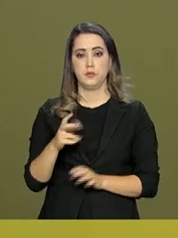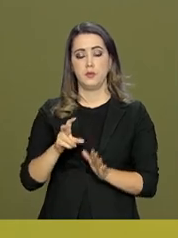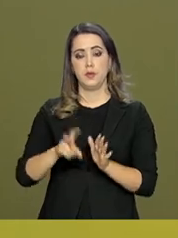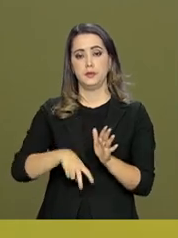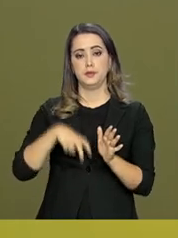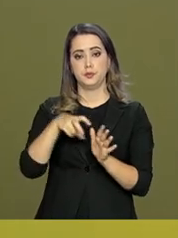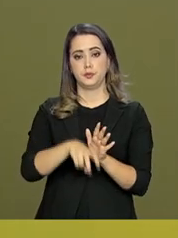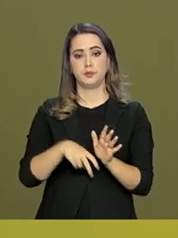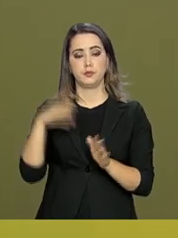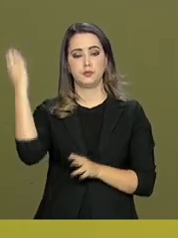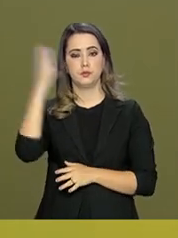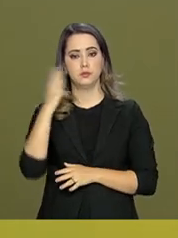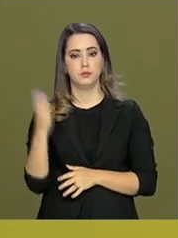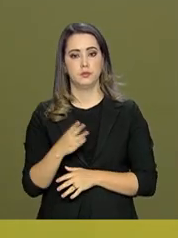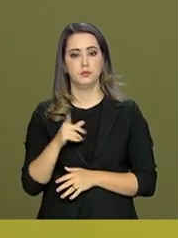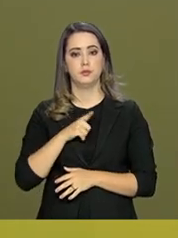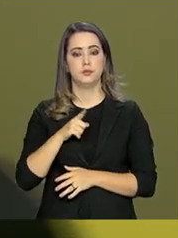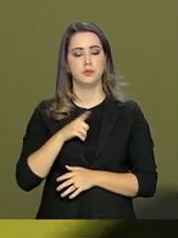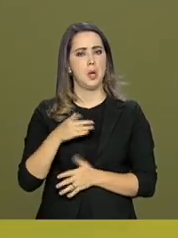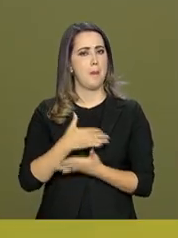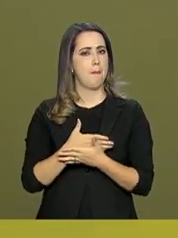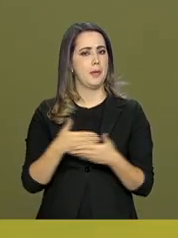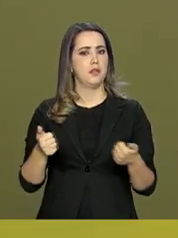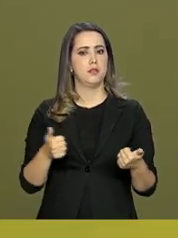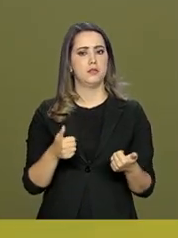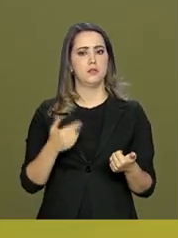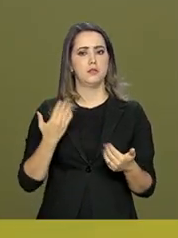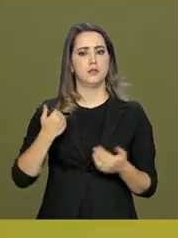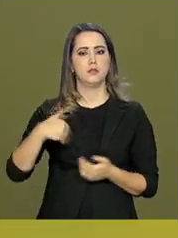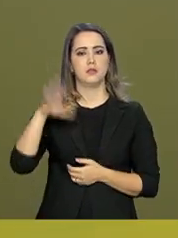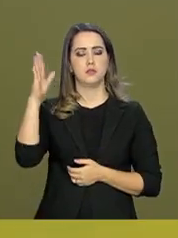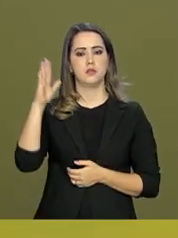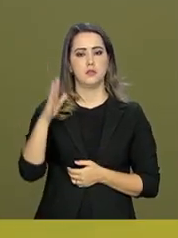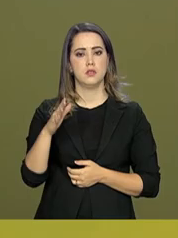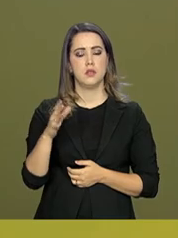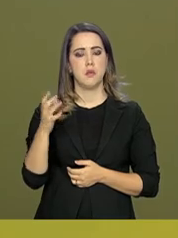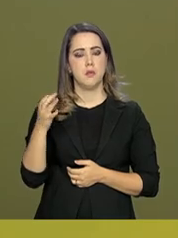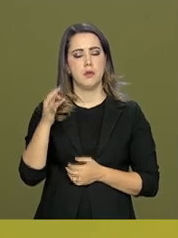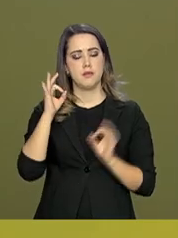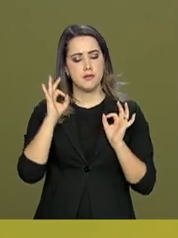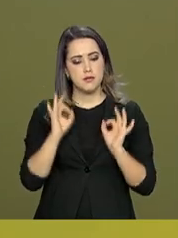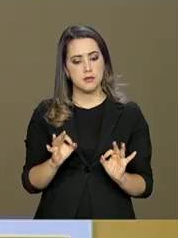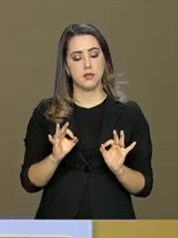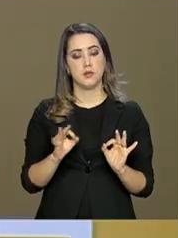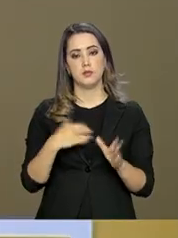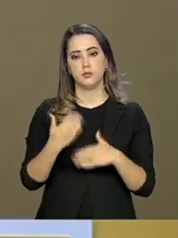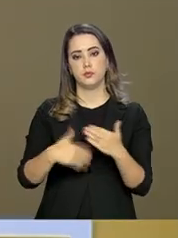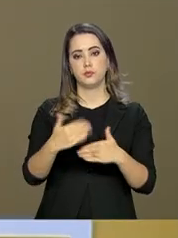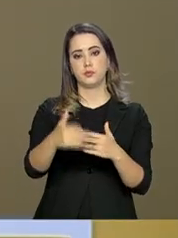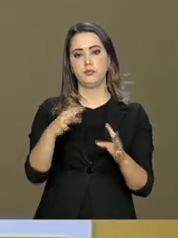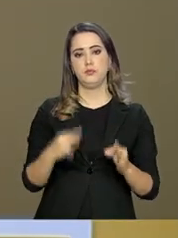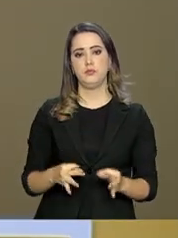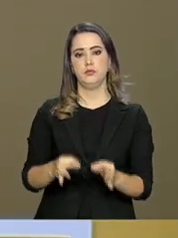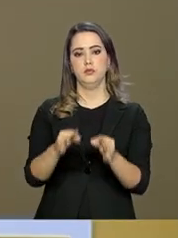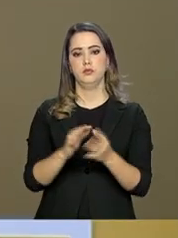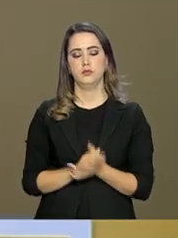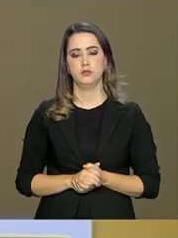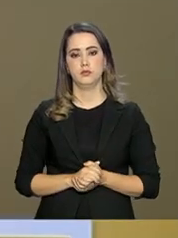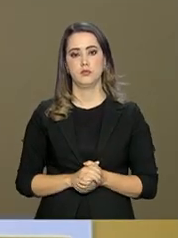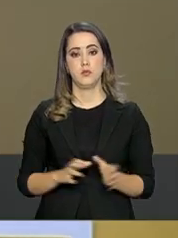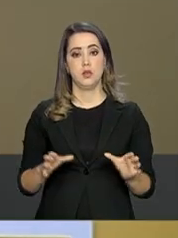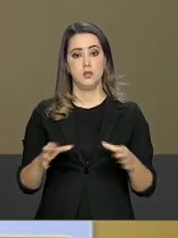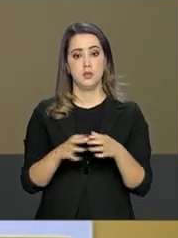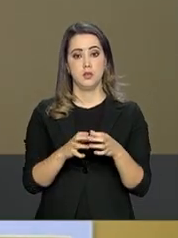agricultura brasileira quer dizer uma utilização dos mais é seríssimo os avanços tecnológicos esse é um setor de